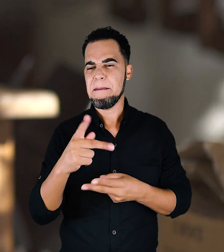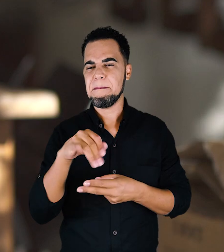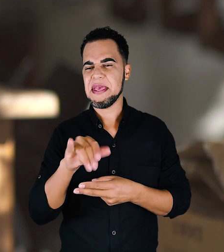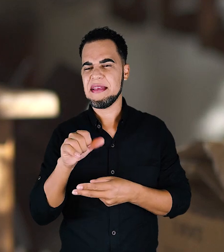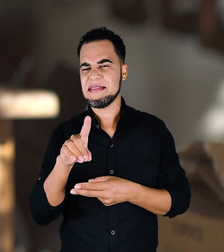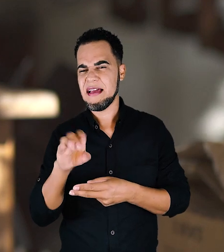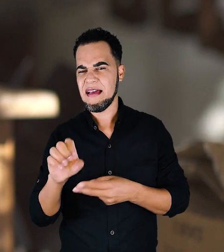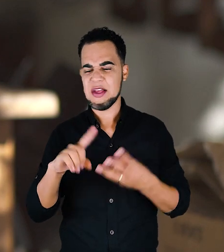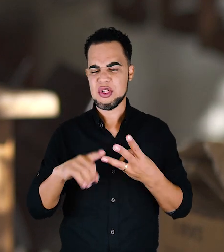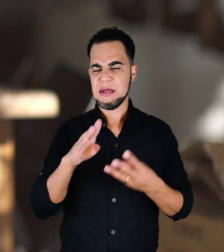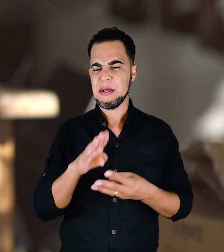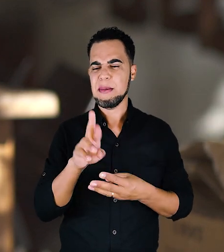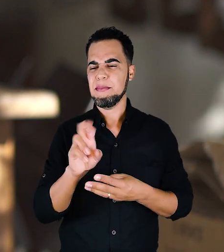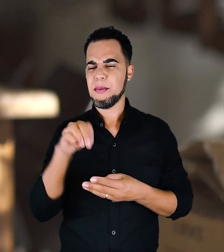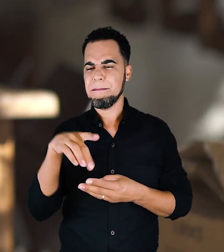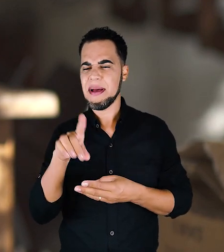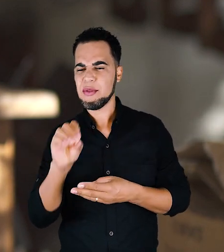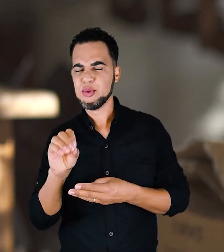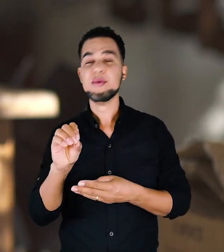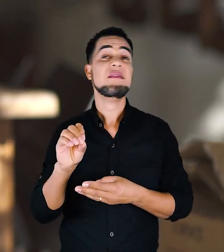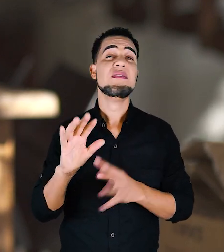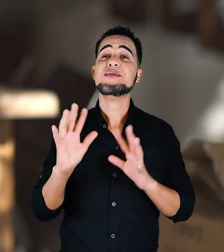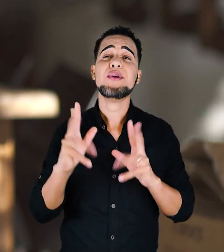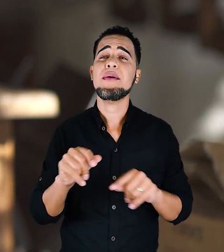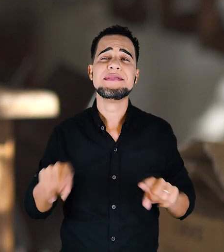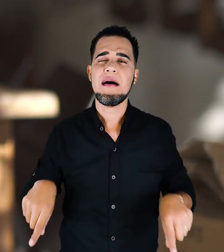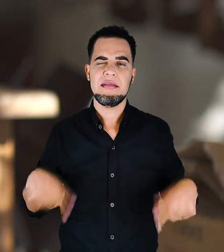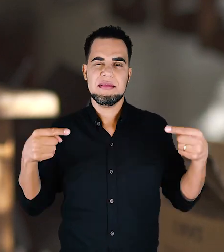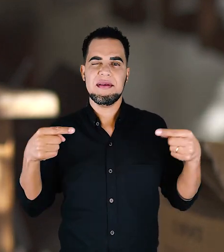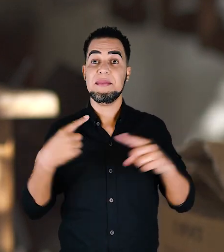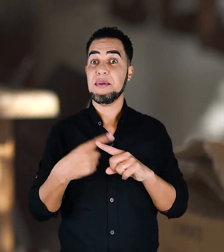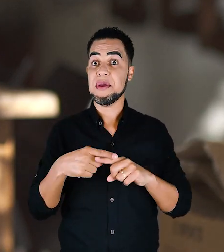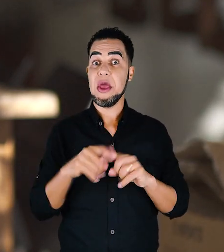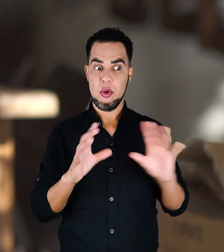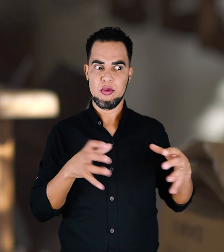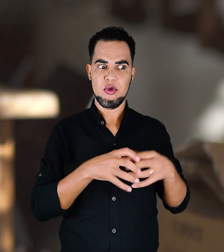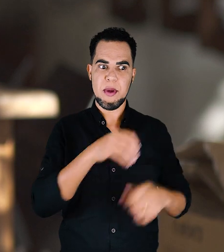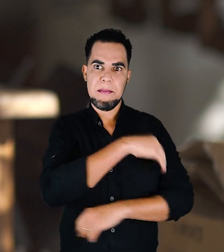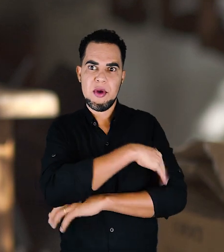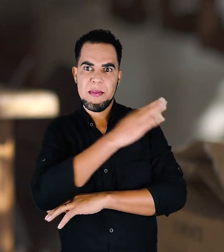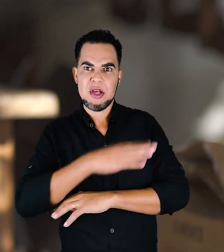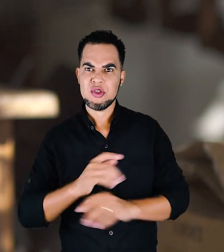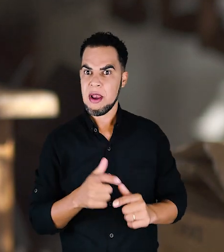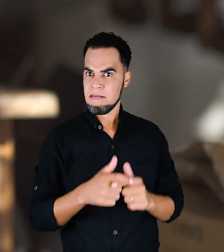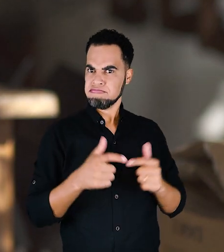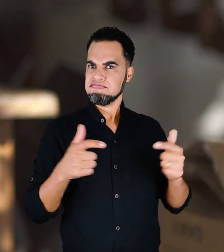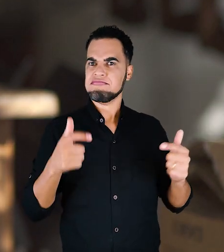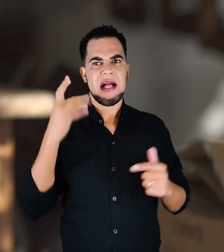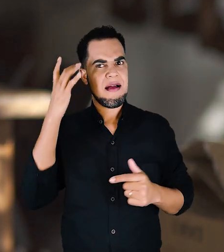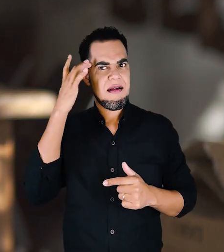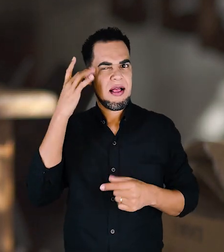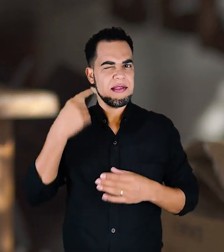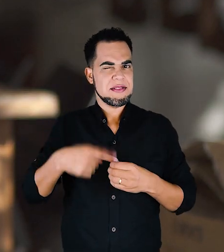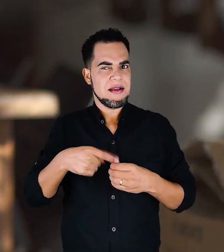Aranha, Piedade, lá Brumado, todos tinham rivalidade, porque o time de Brumadinho cresceu muito,